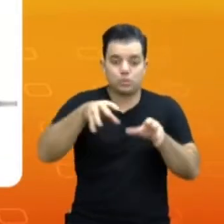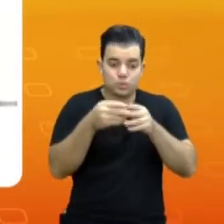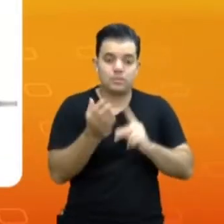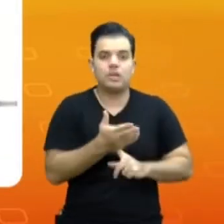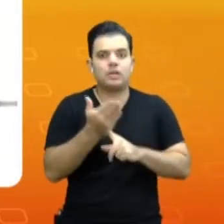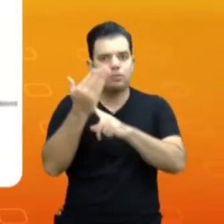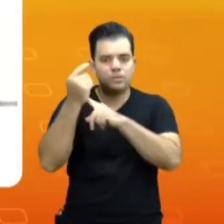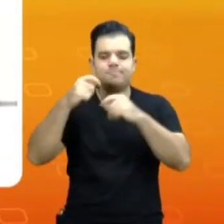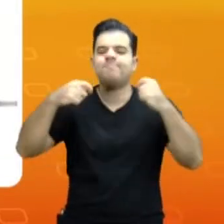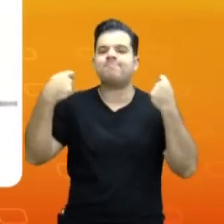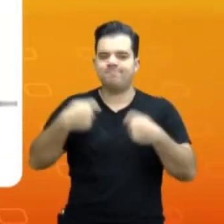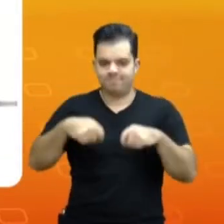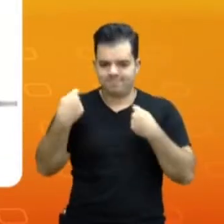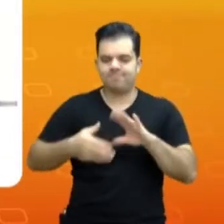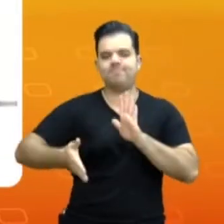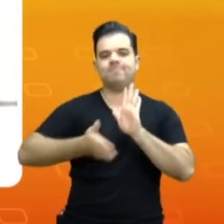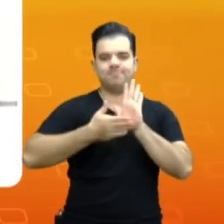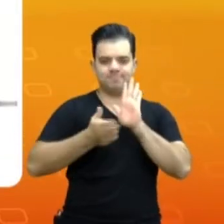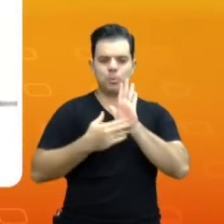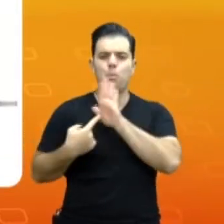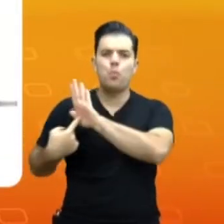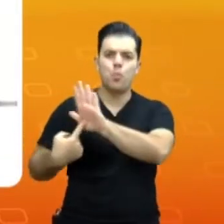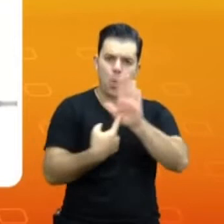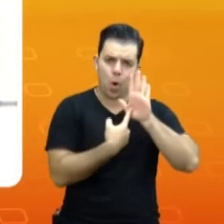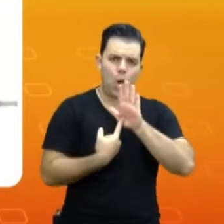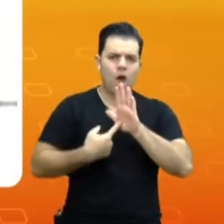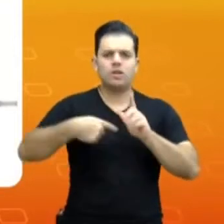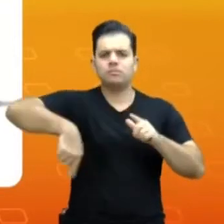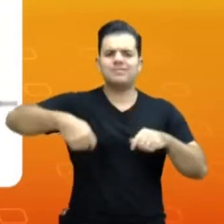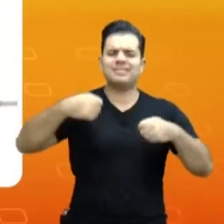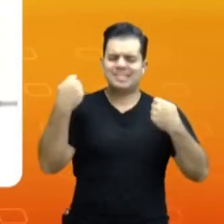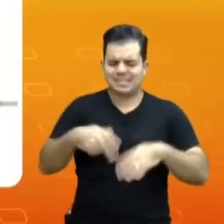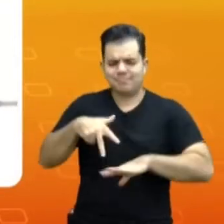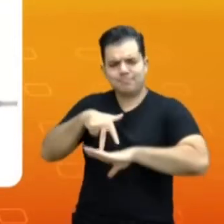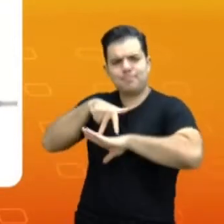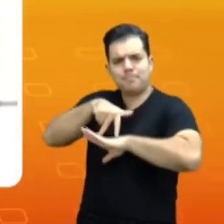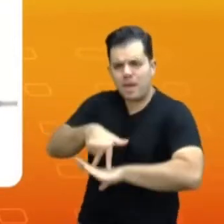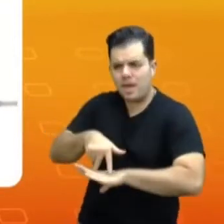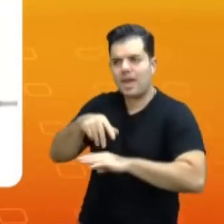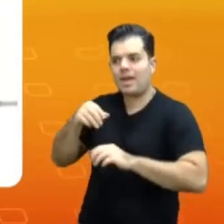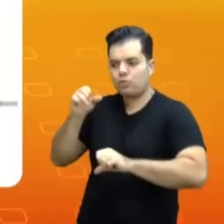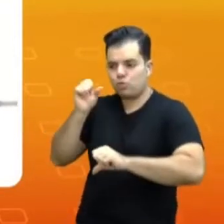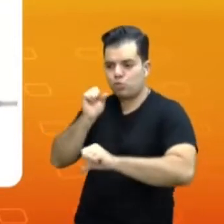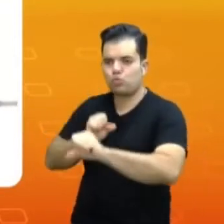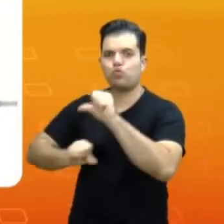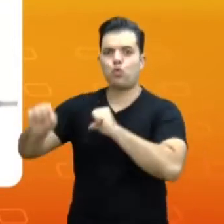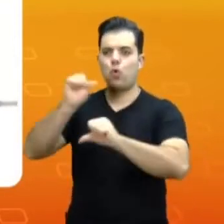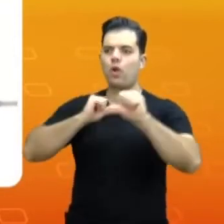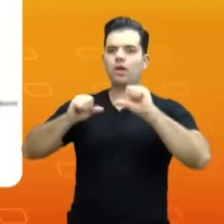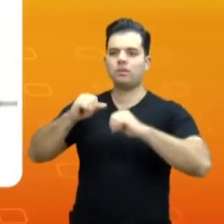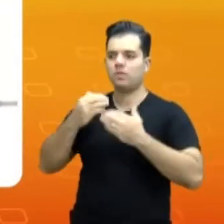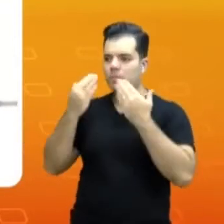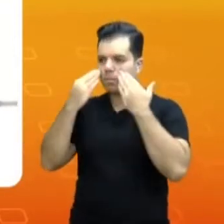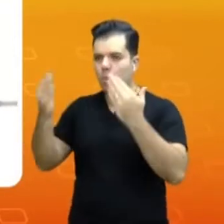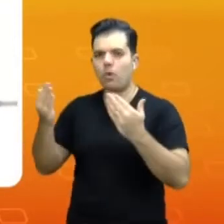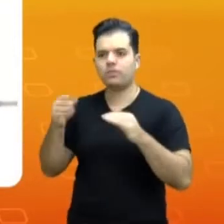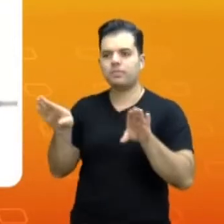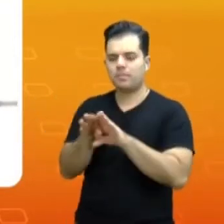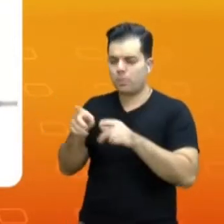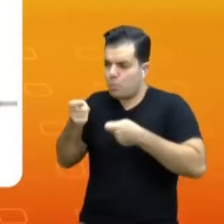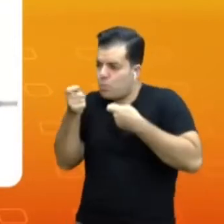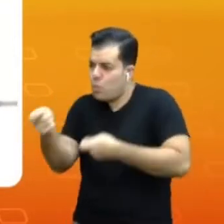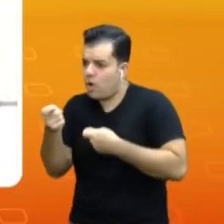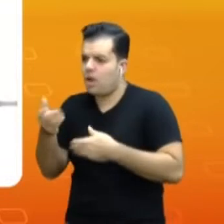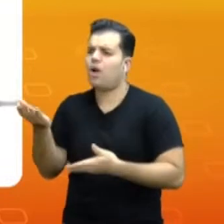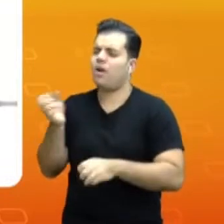esse papel, né, de sermos sempre esse agente de transformação, assim, de provocação. A gente